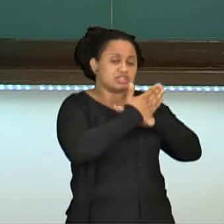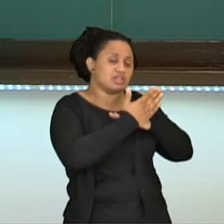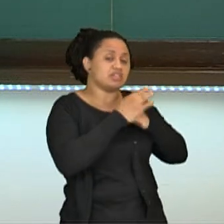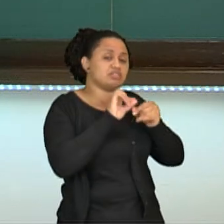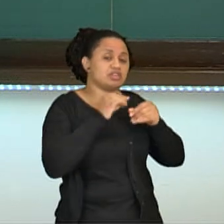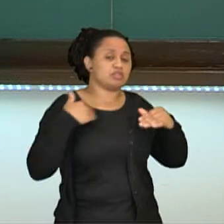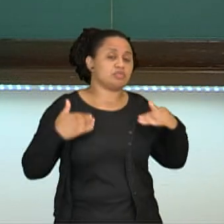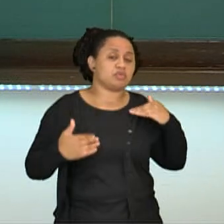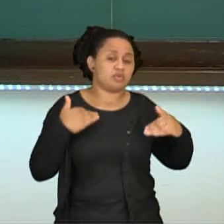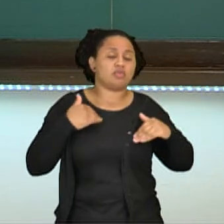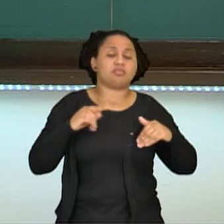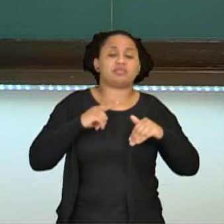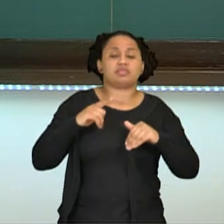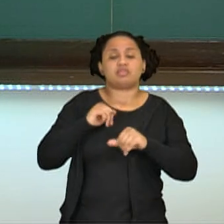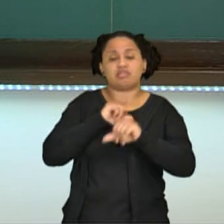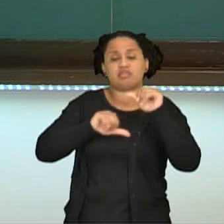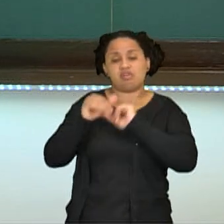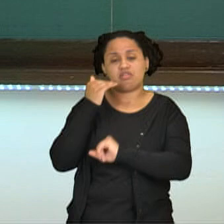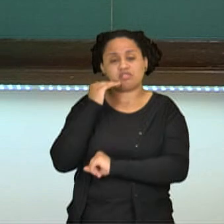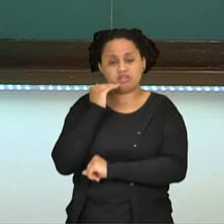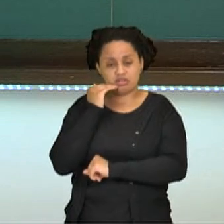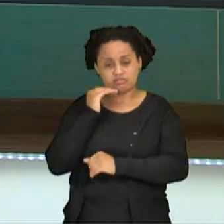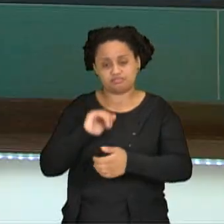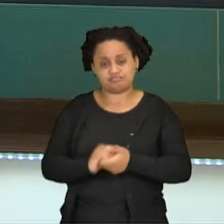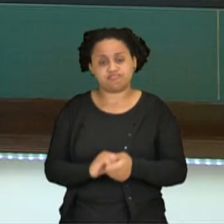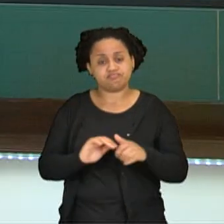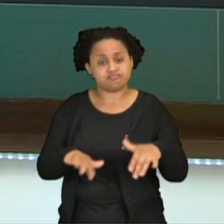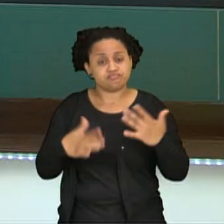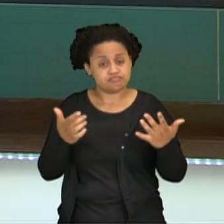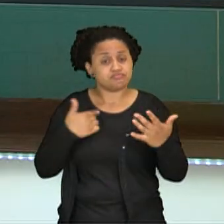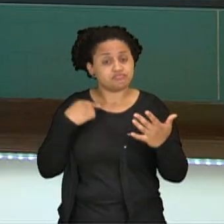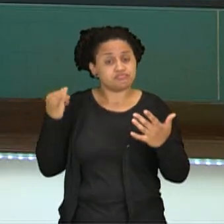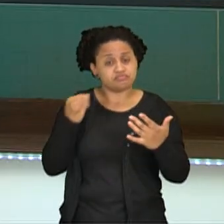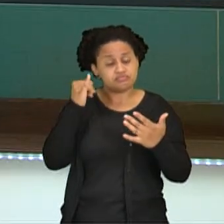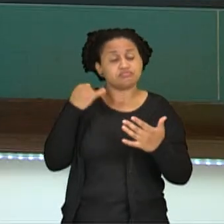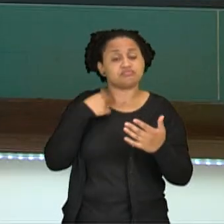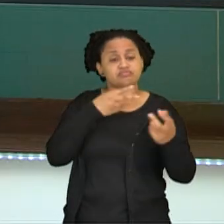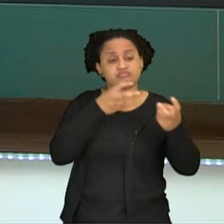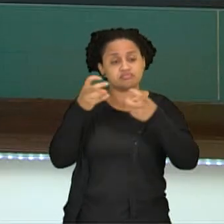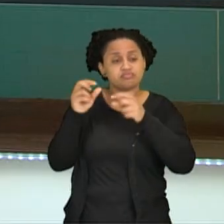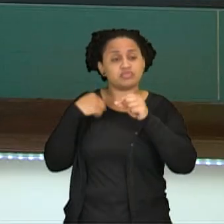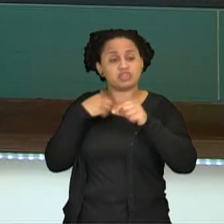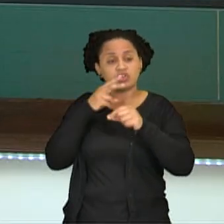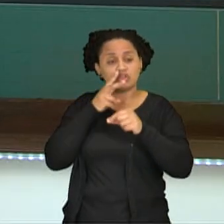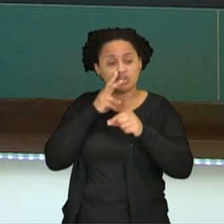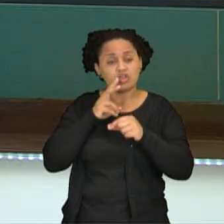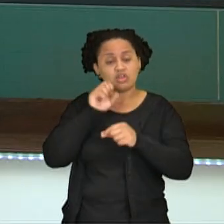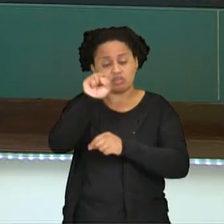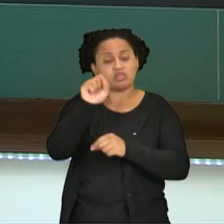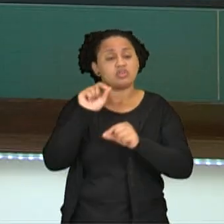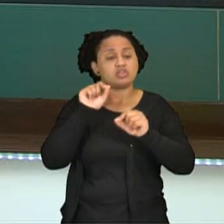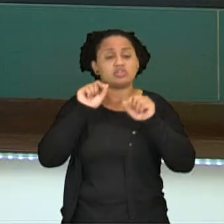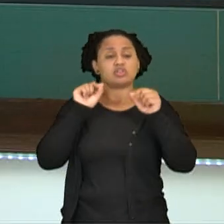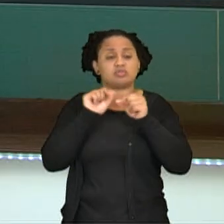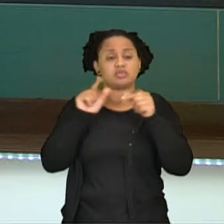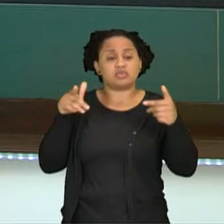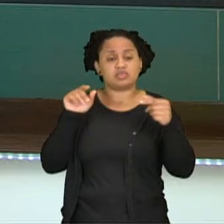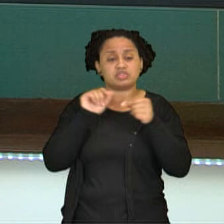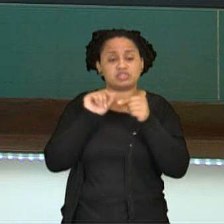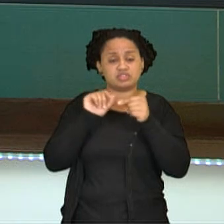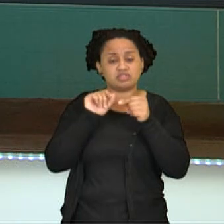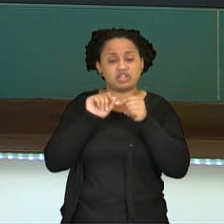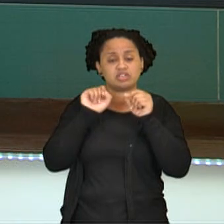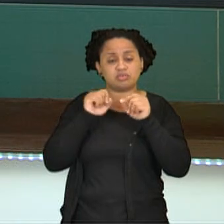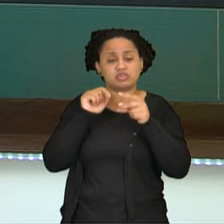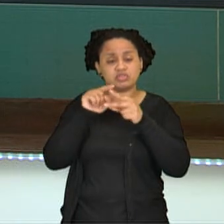ser causar uma deformação. Então, lembre-se, uma força é um agente que ela pode